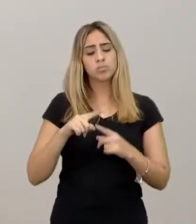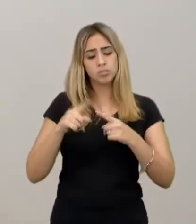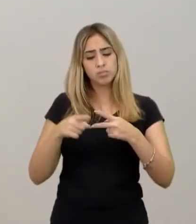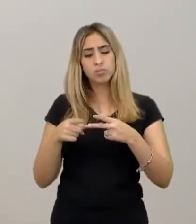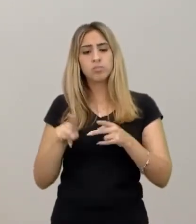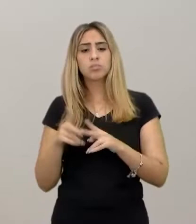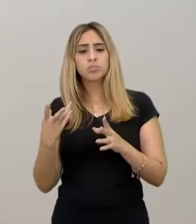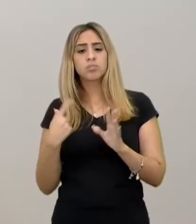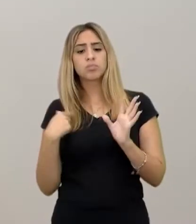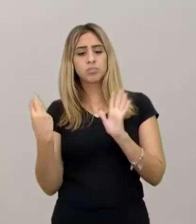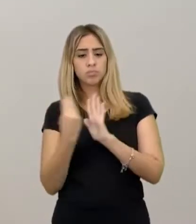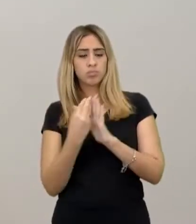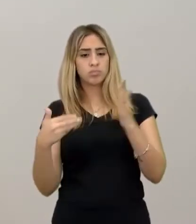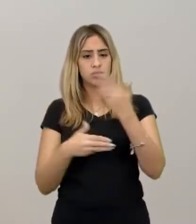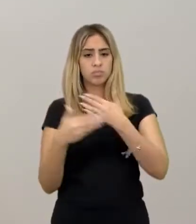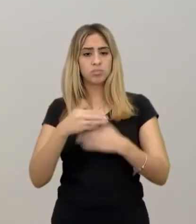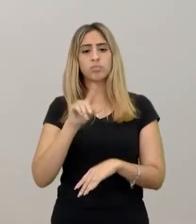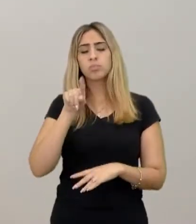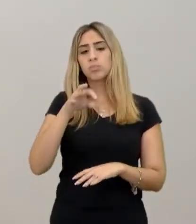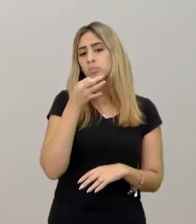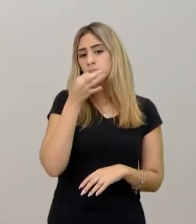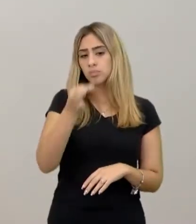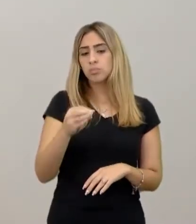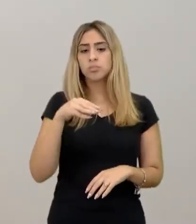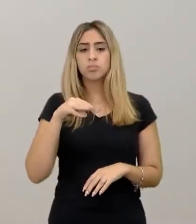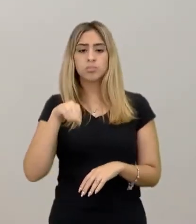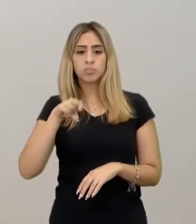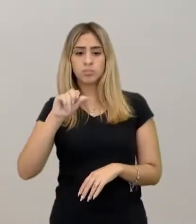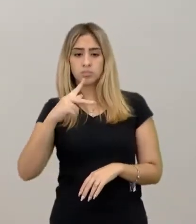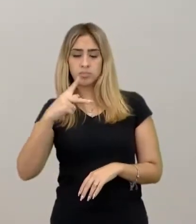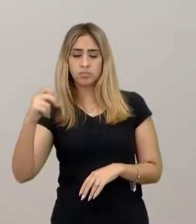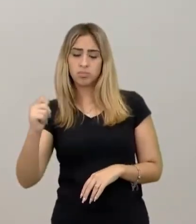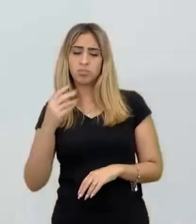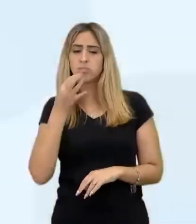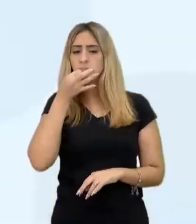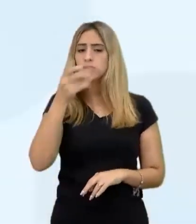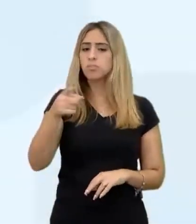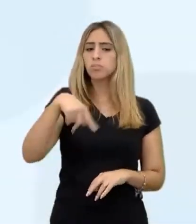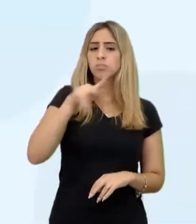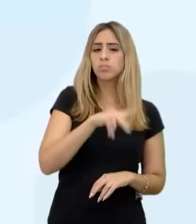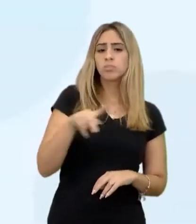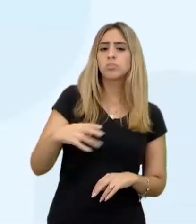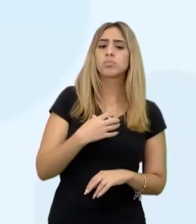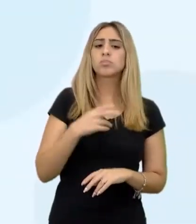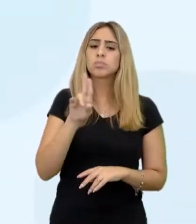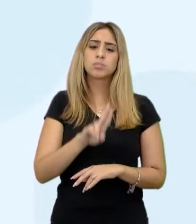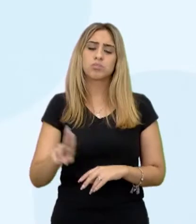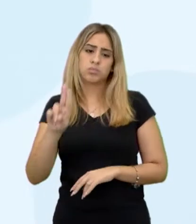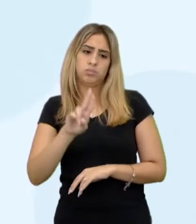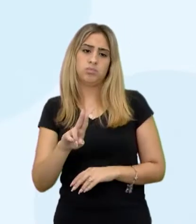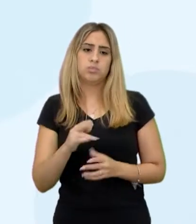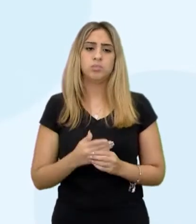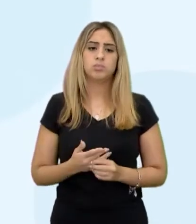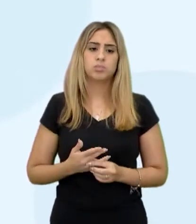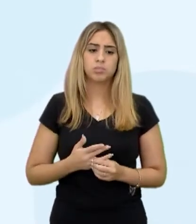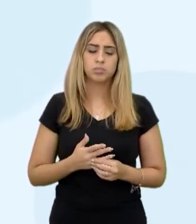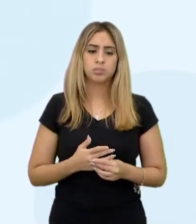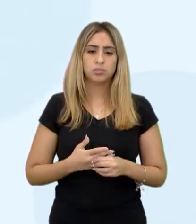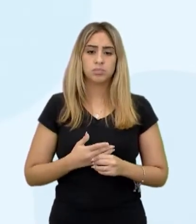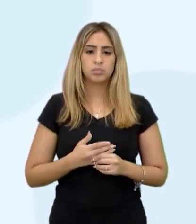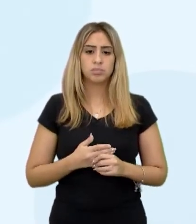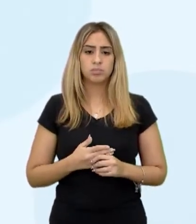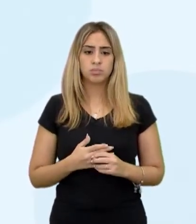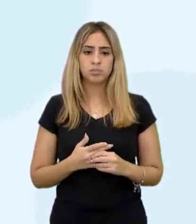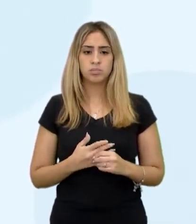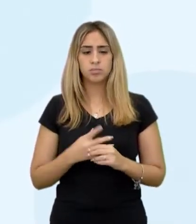aqui que eu vou colocar na tela, que é uma sugestão do mapa, e fica a critério dos professores, né, a forma que vai ser utilizada. Dá uma olhadinha aí. Então,